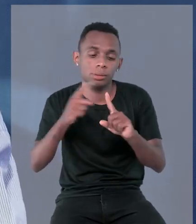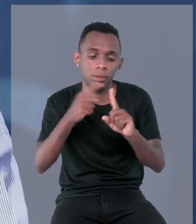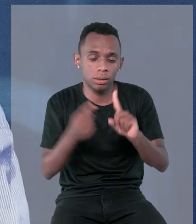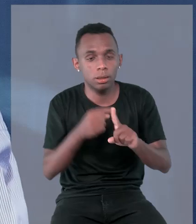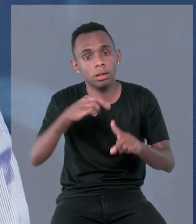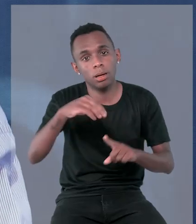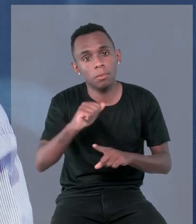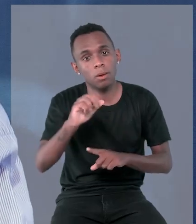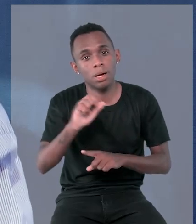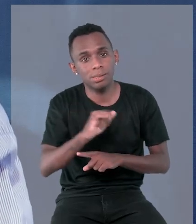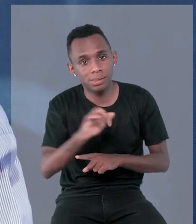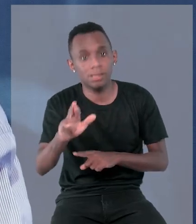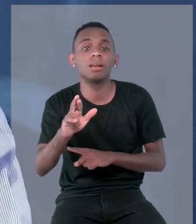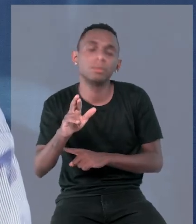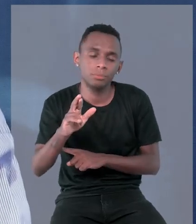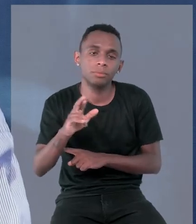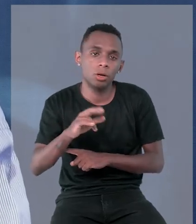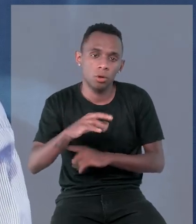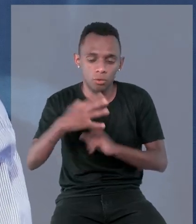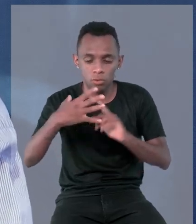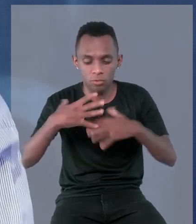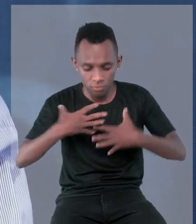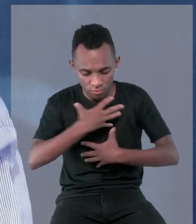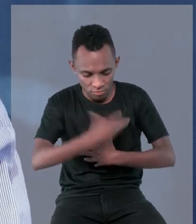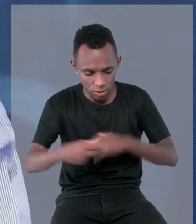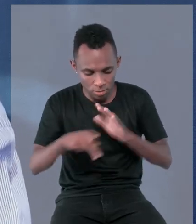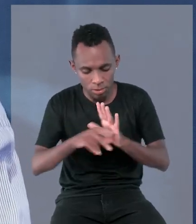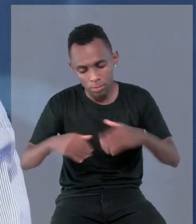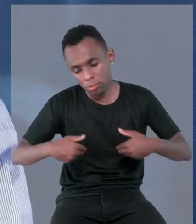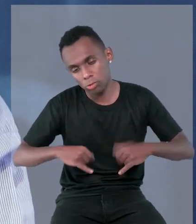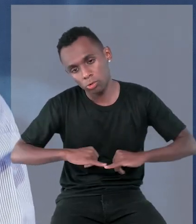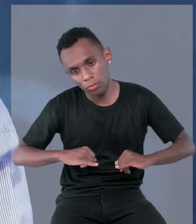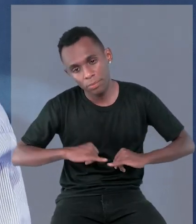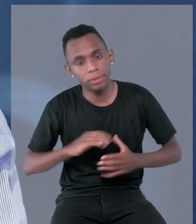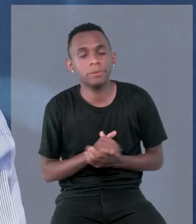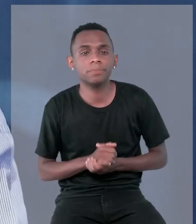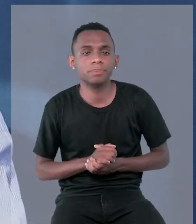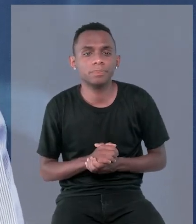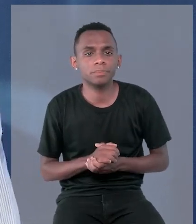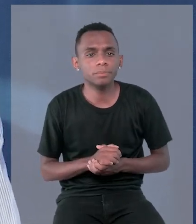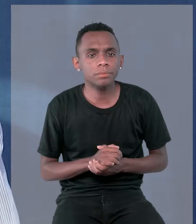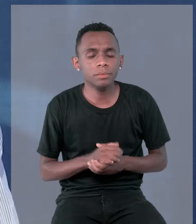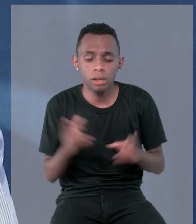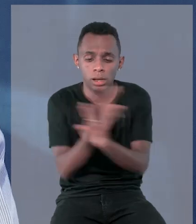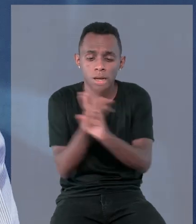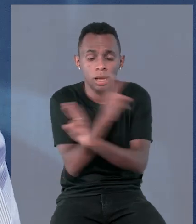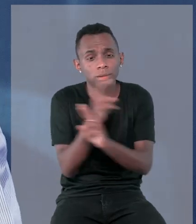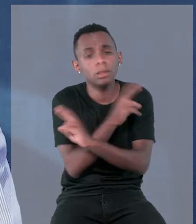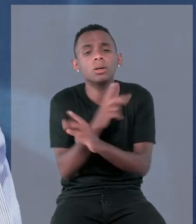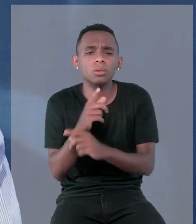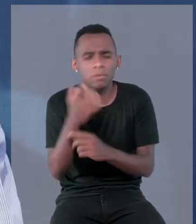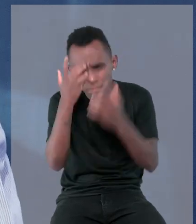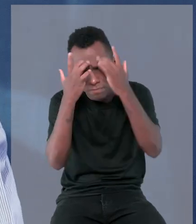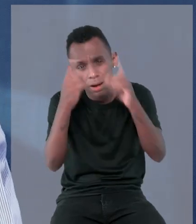que é o filho da dor, né? Nos contos do Gifone, essa coisa de ligação não é difícil fazer, não, porque